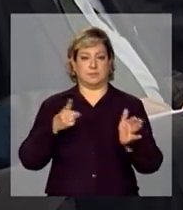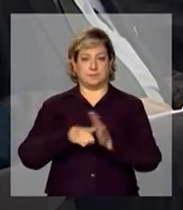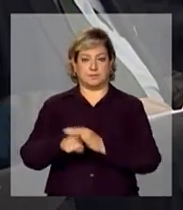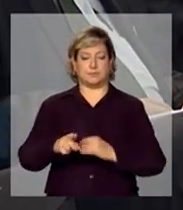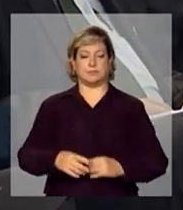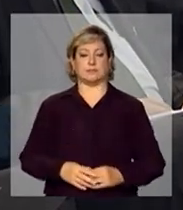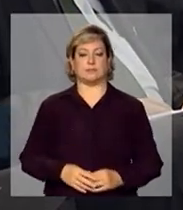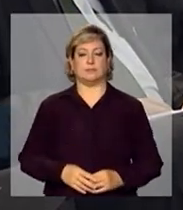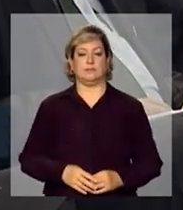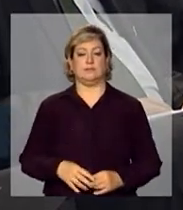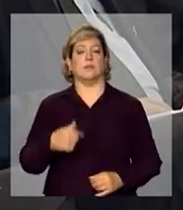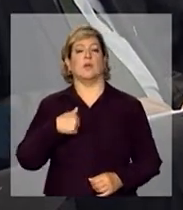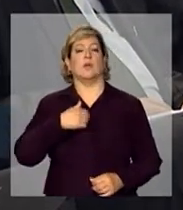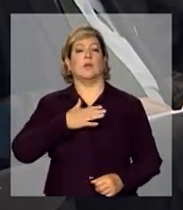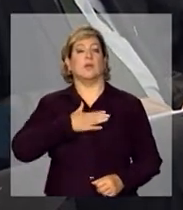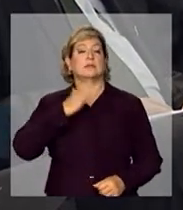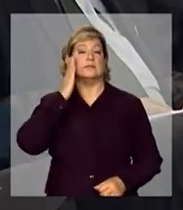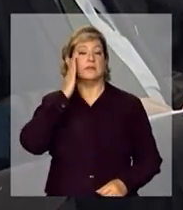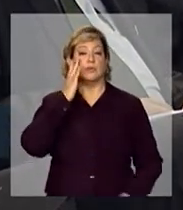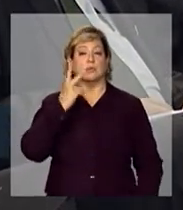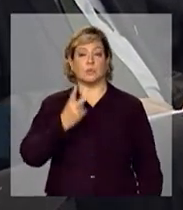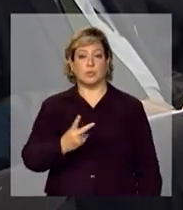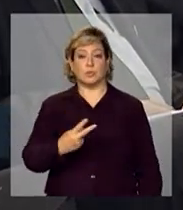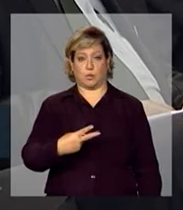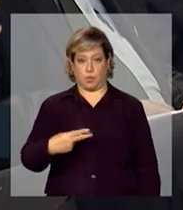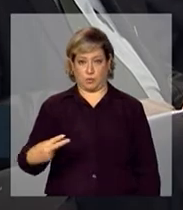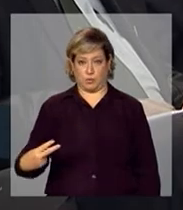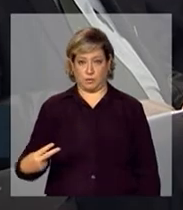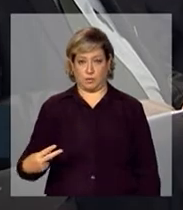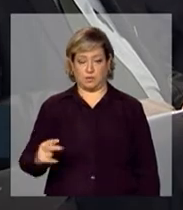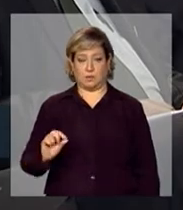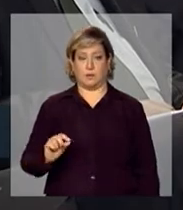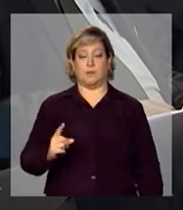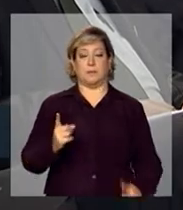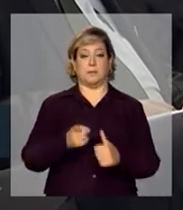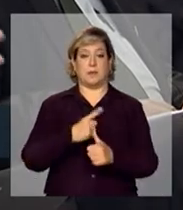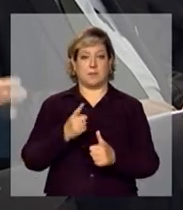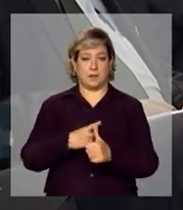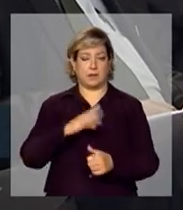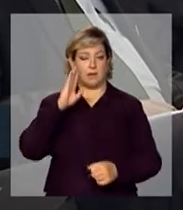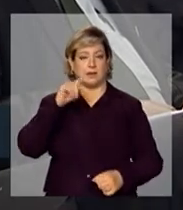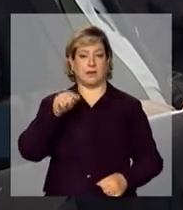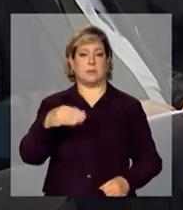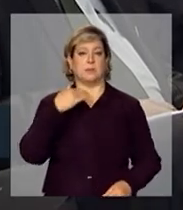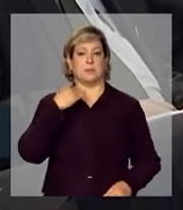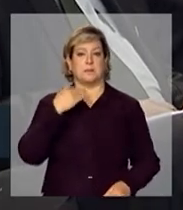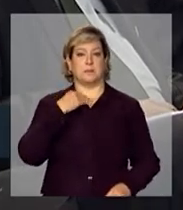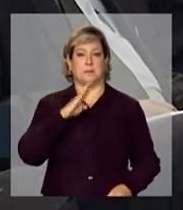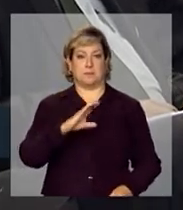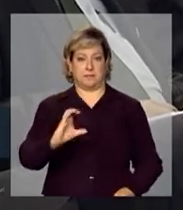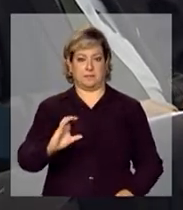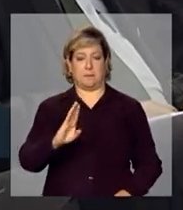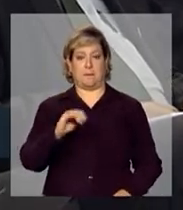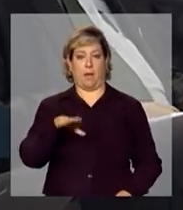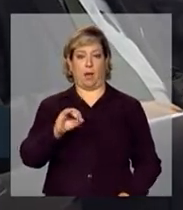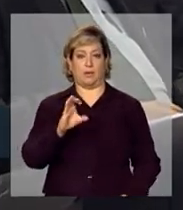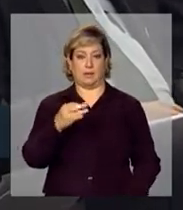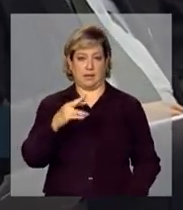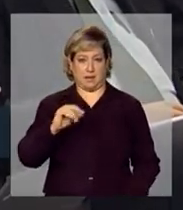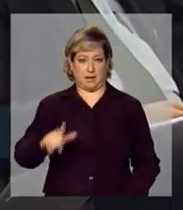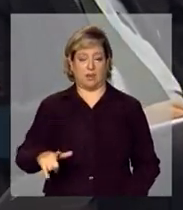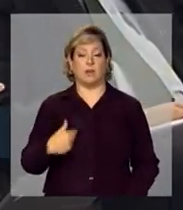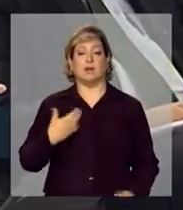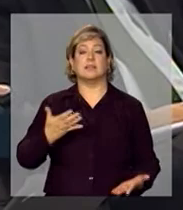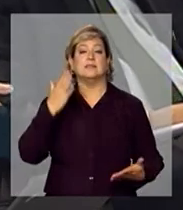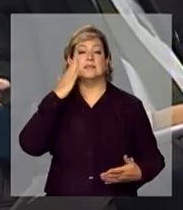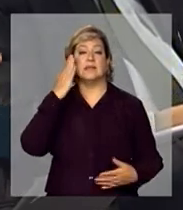eu gostaria de saber duas coisas a primeira é mais direcionado ao Banco Central eu queria saber se as medidas